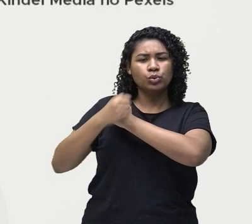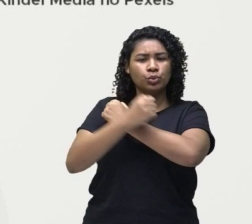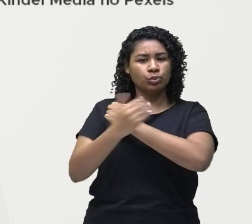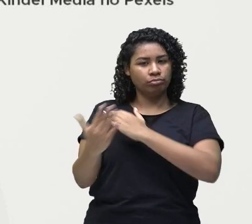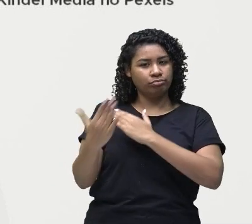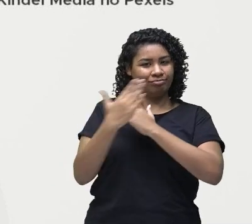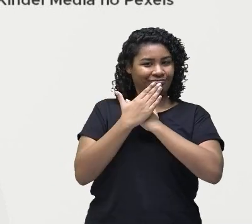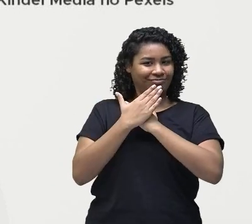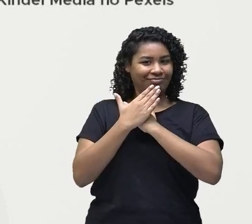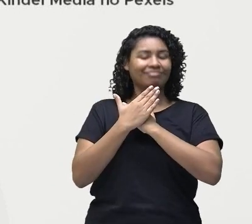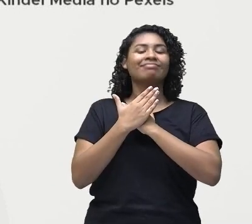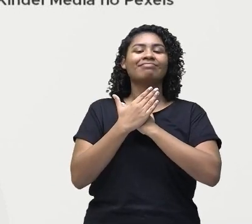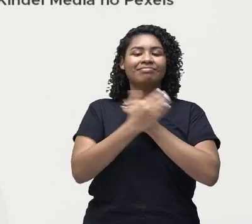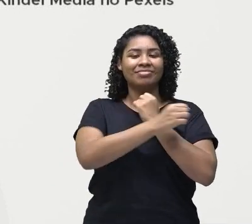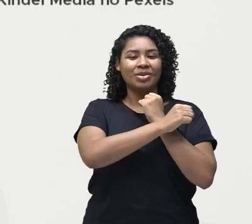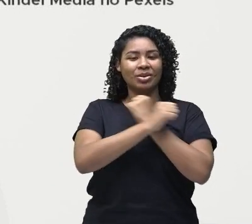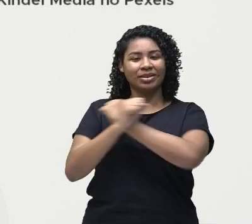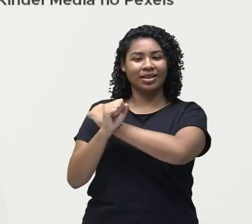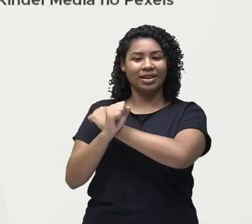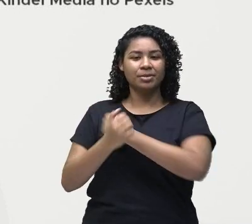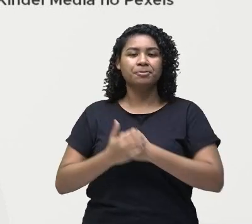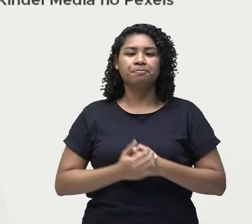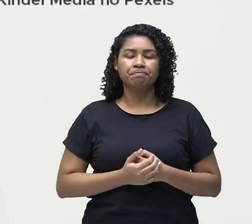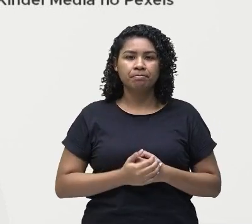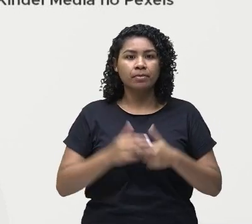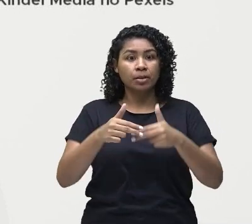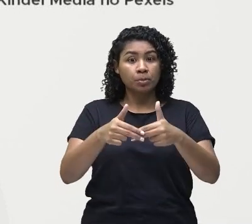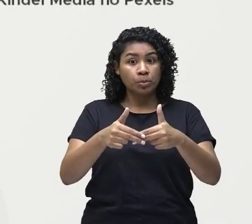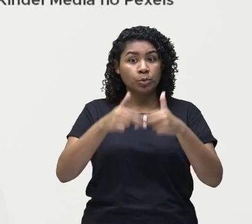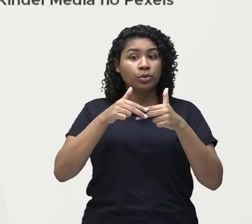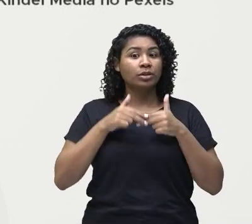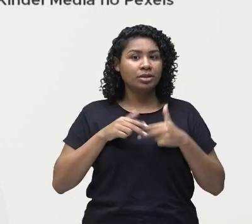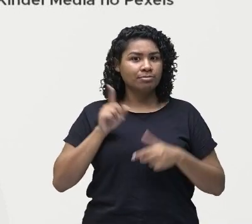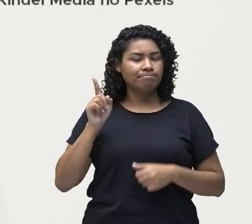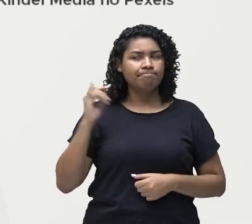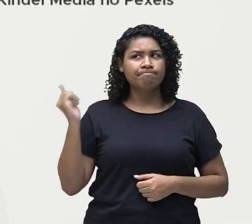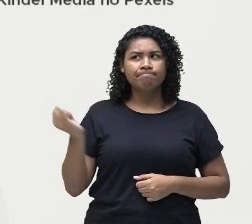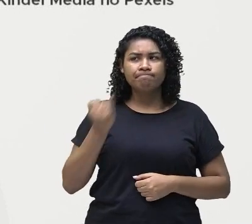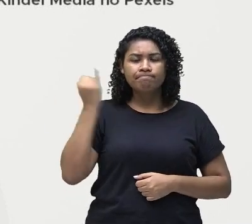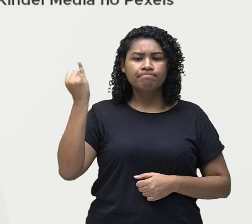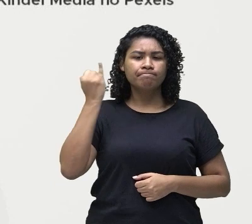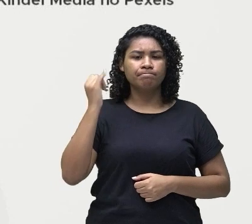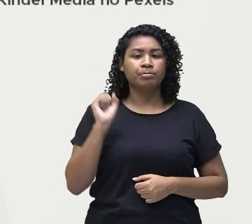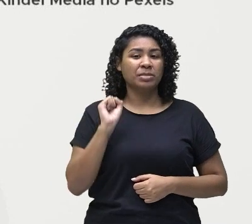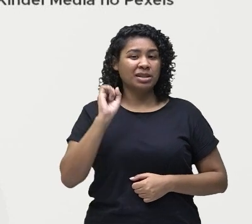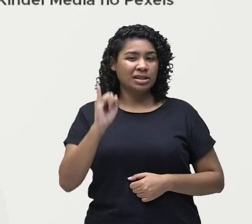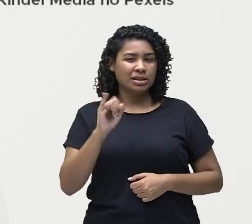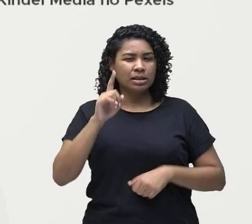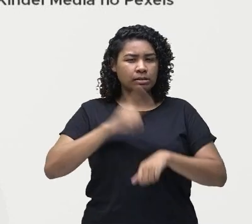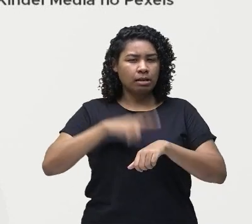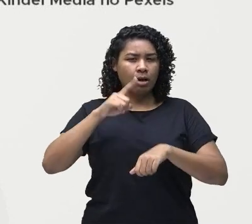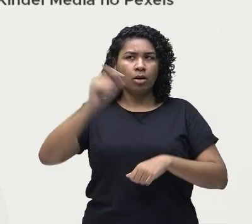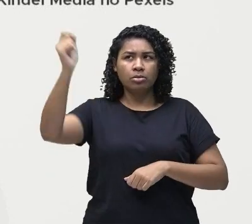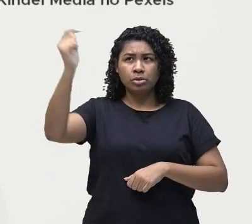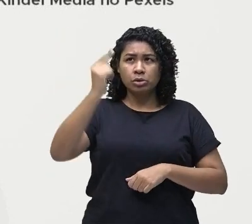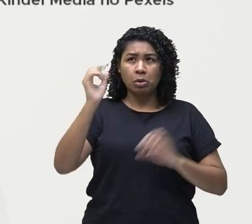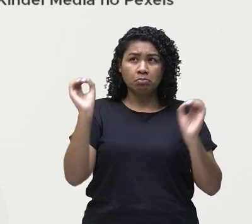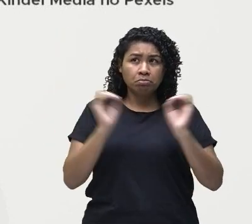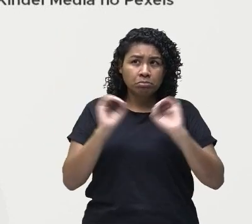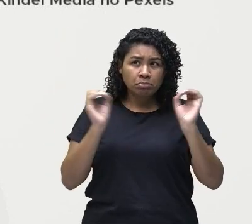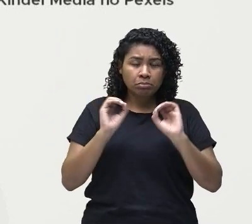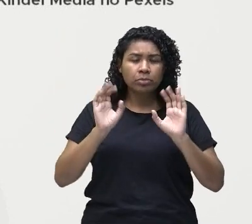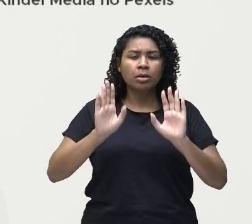raios ultravioletas. E eles são tão importantes que mesmo que você não esteja exposto ao sol, mas em